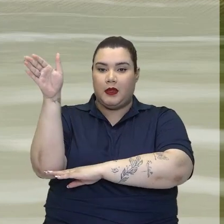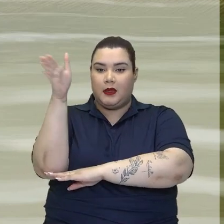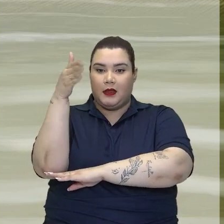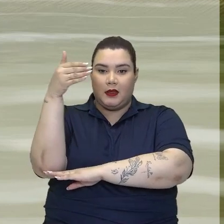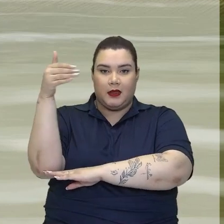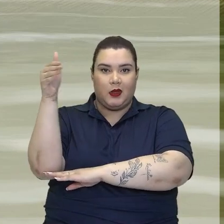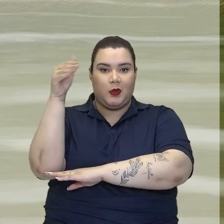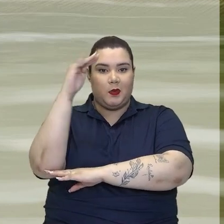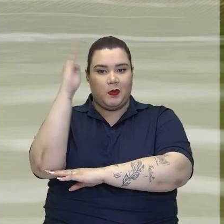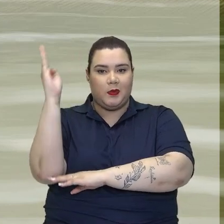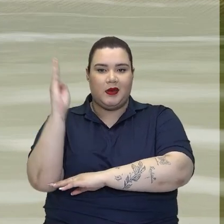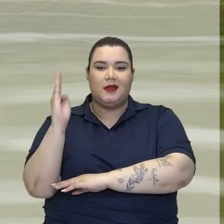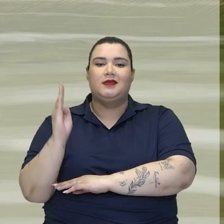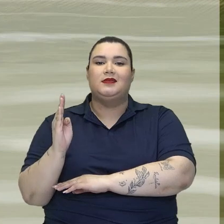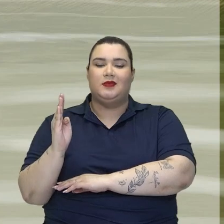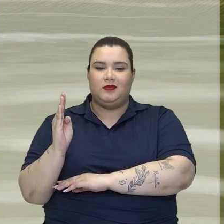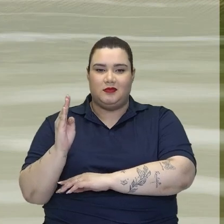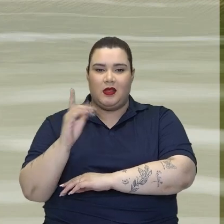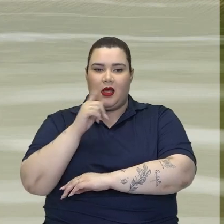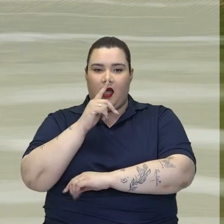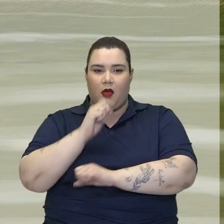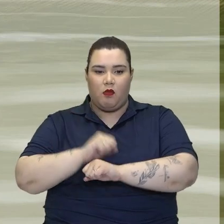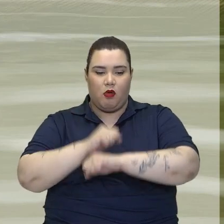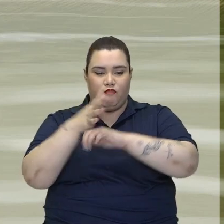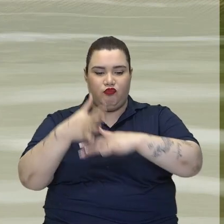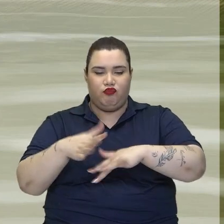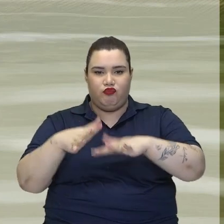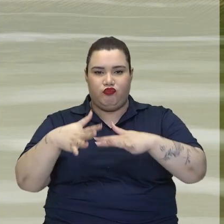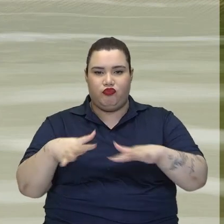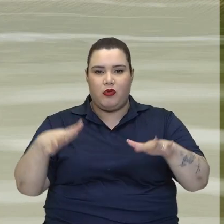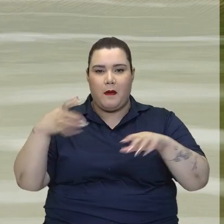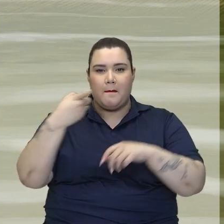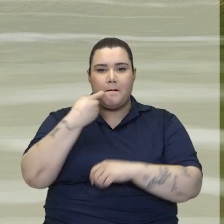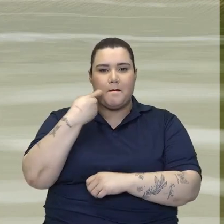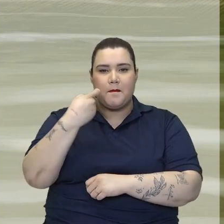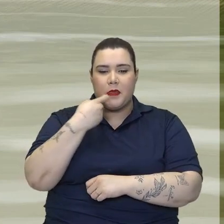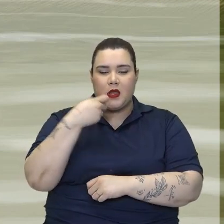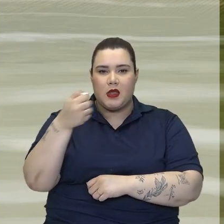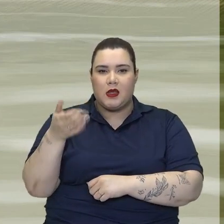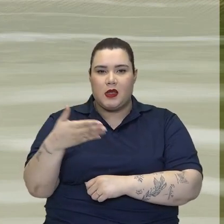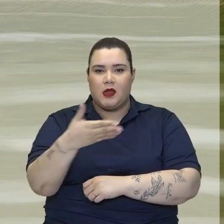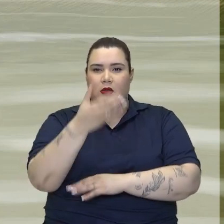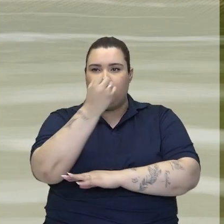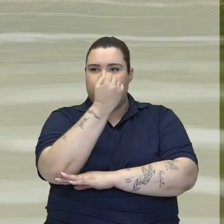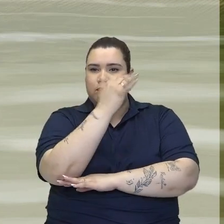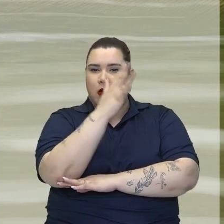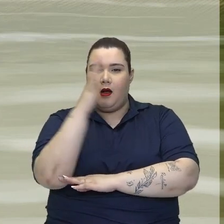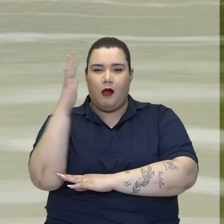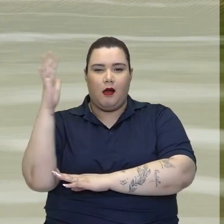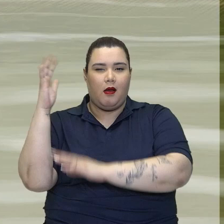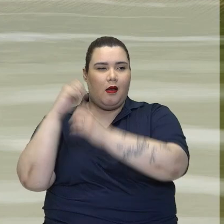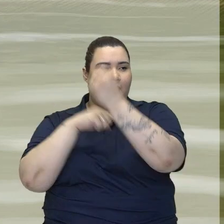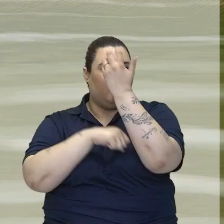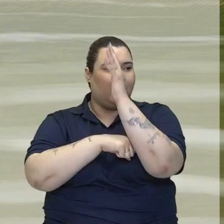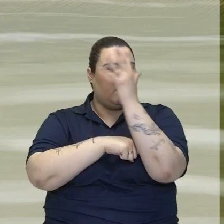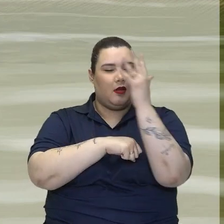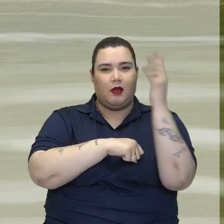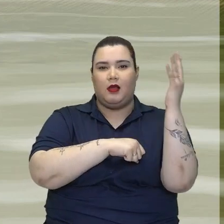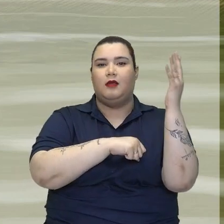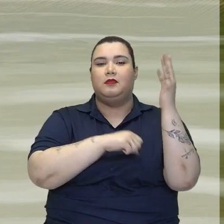que é o Brasil, e aqui o rio, peixe, florestas, né? Esse ar livre, esse céu azul